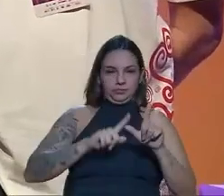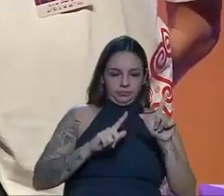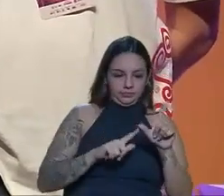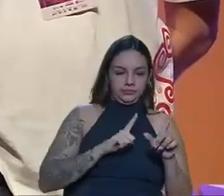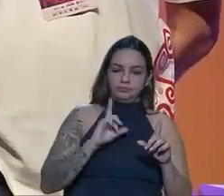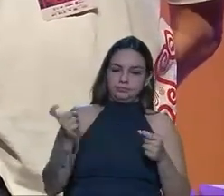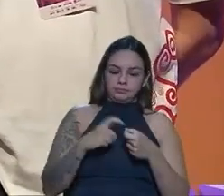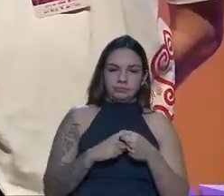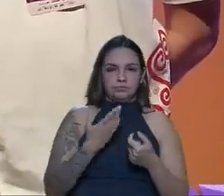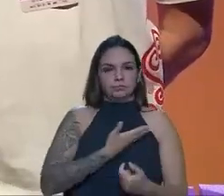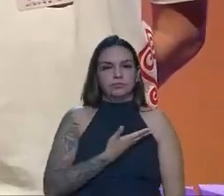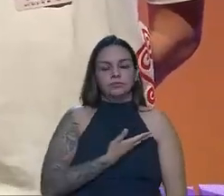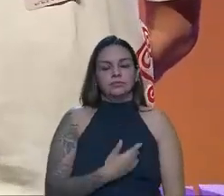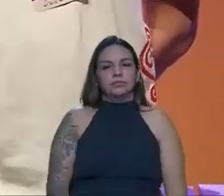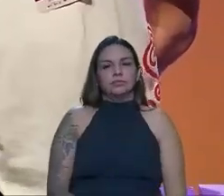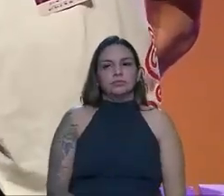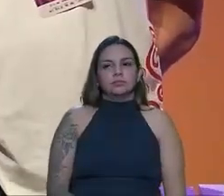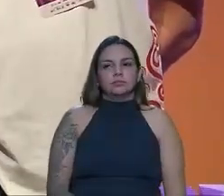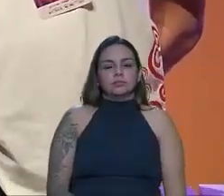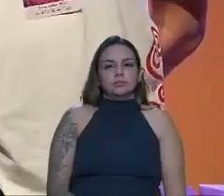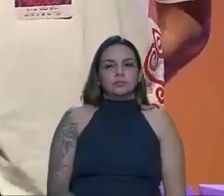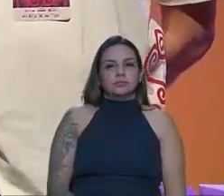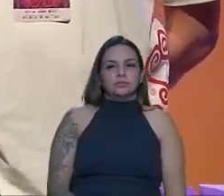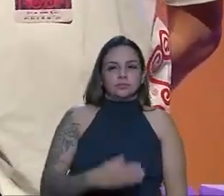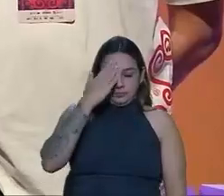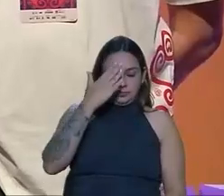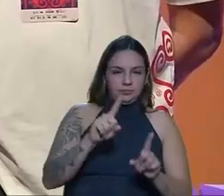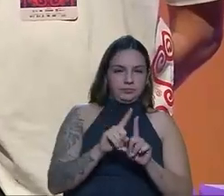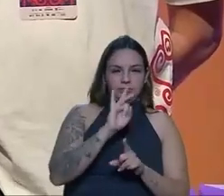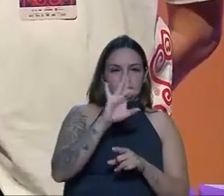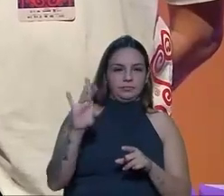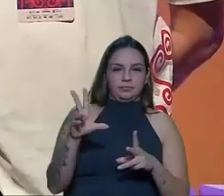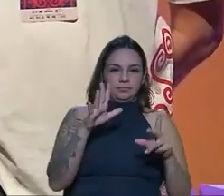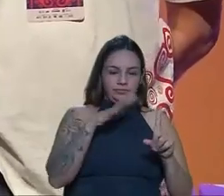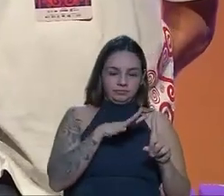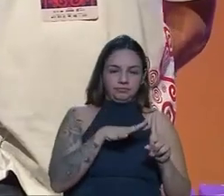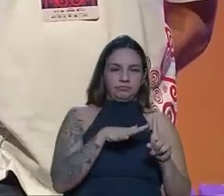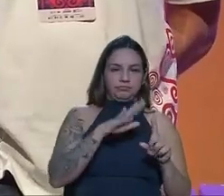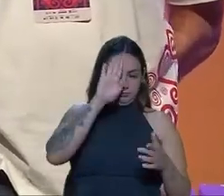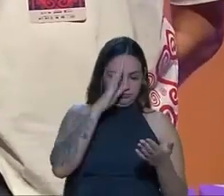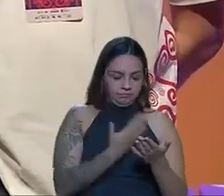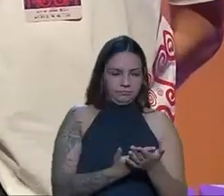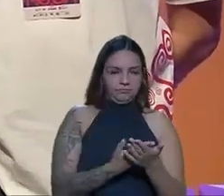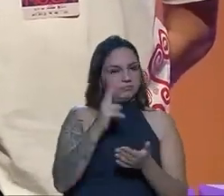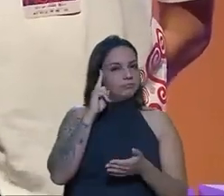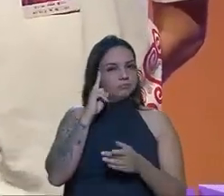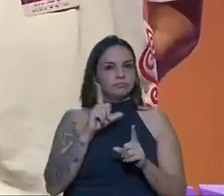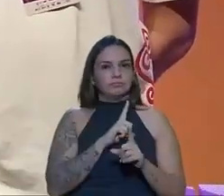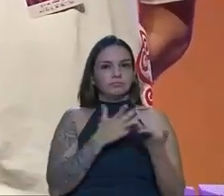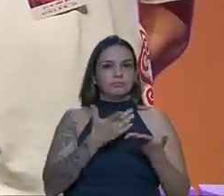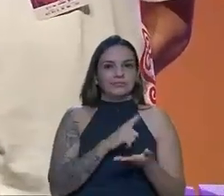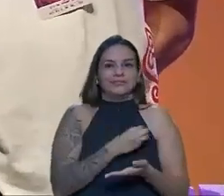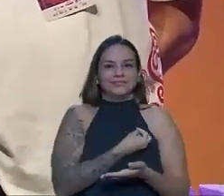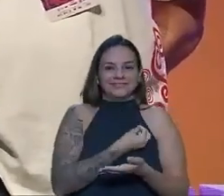grandes parceiros, amigos, mas, acima de tudo, agradecemos também a cada um dos homenageados que acreditaram nesse sonho e estão